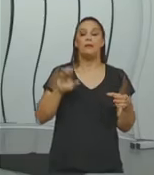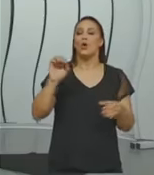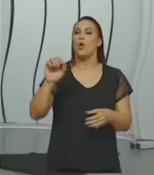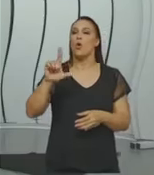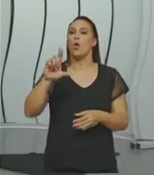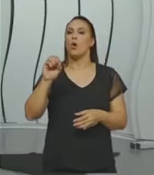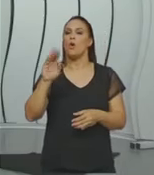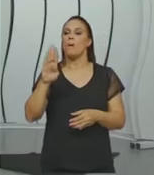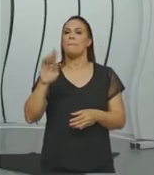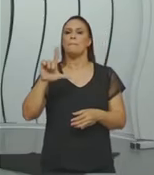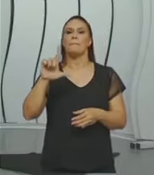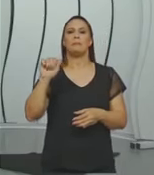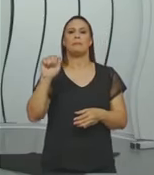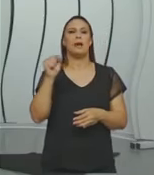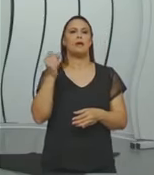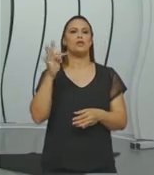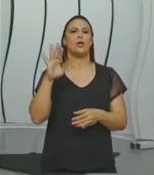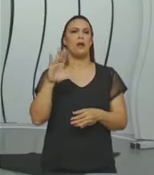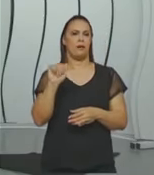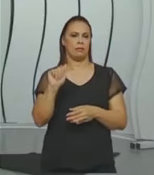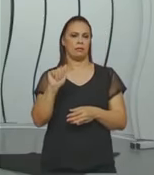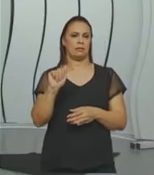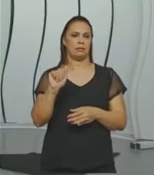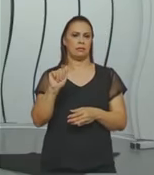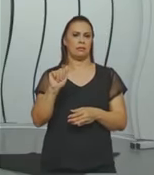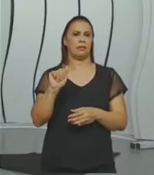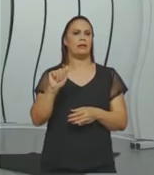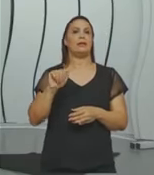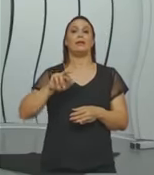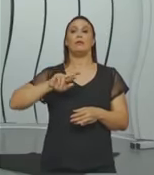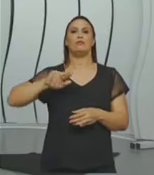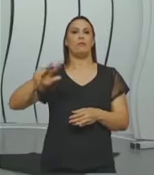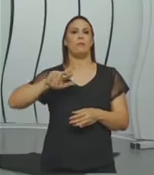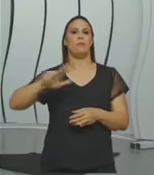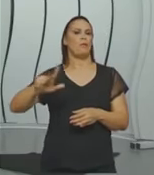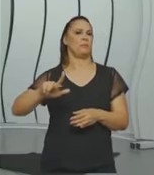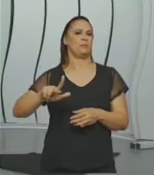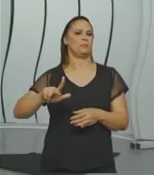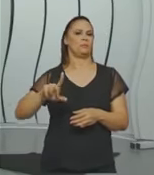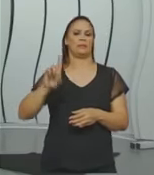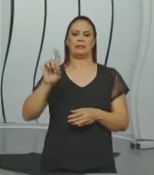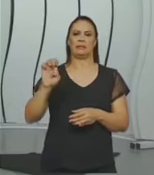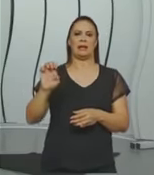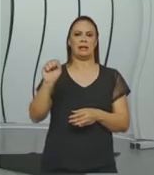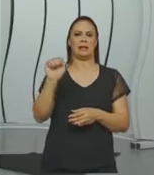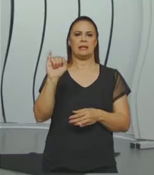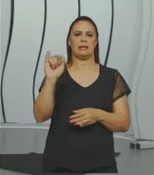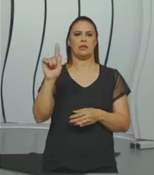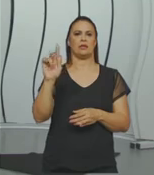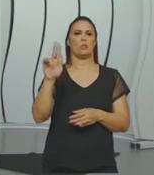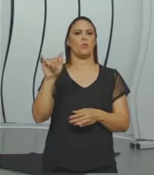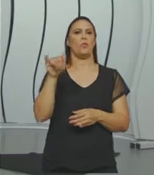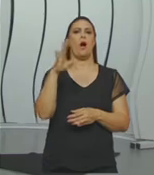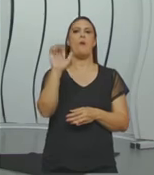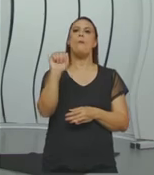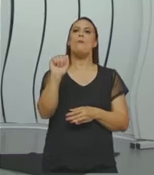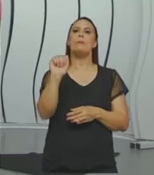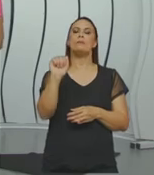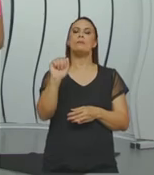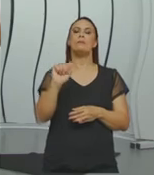desigual. Por quê? Os blastômeros, eles vão ser de tamanhos diferentes,